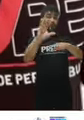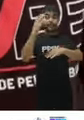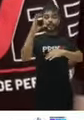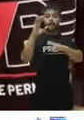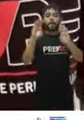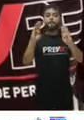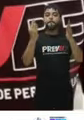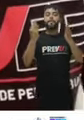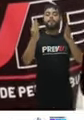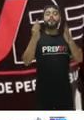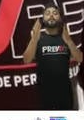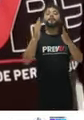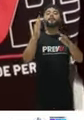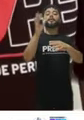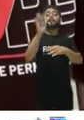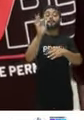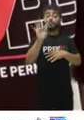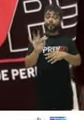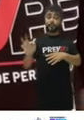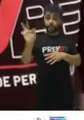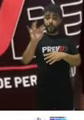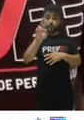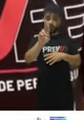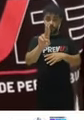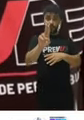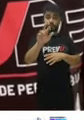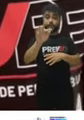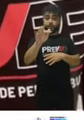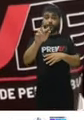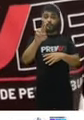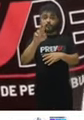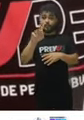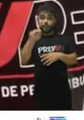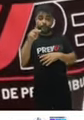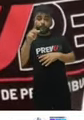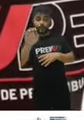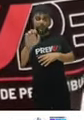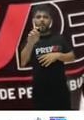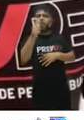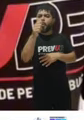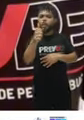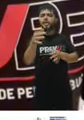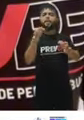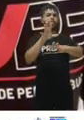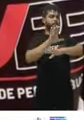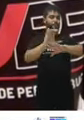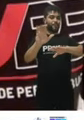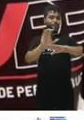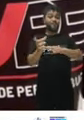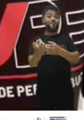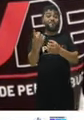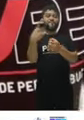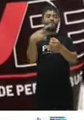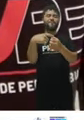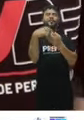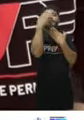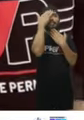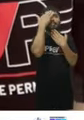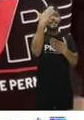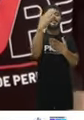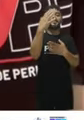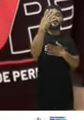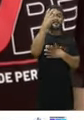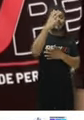na UFRPE. E agora estou concluindo, né, o meu curso e volto com muita gratidão